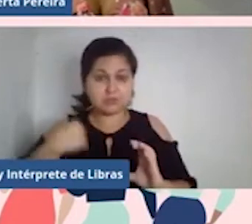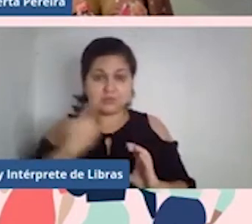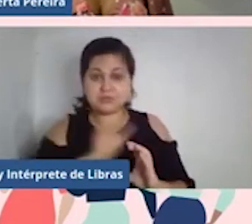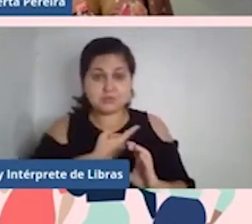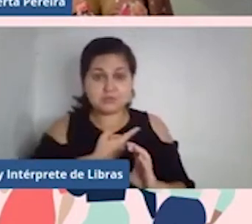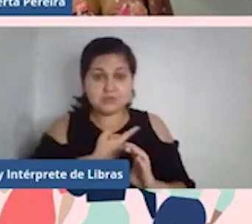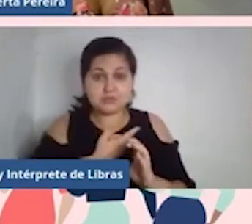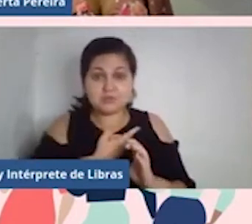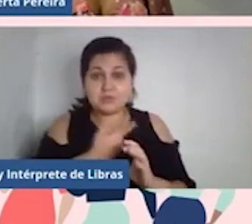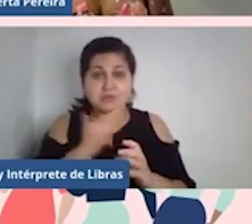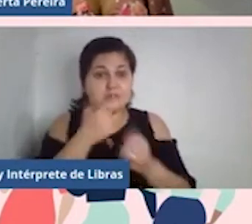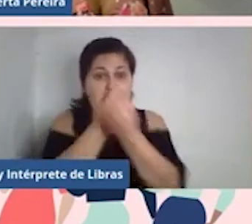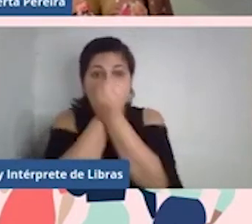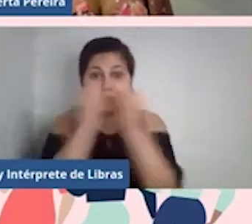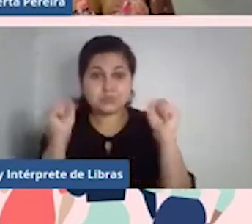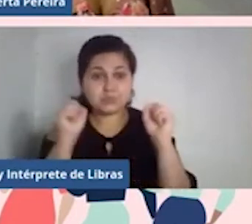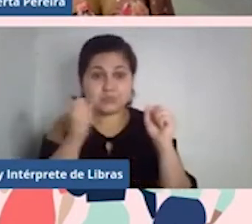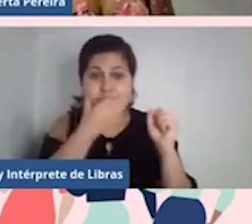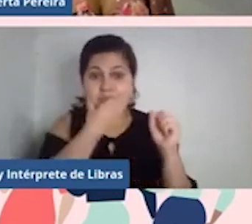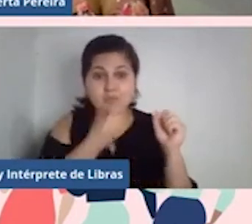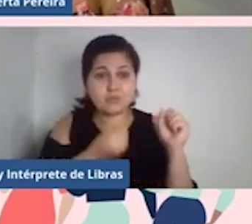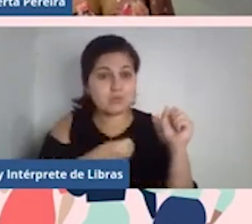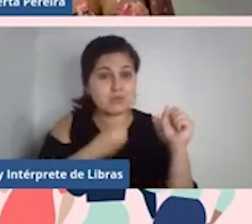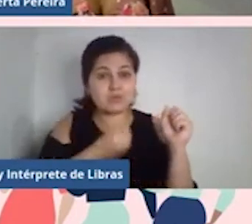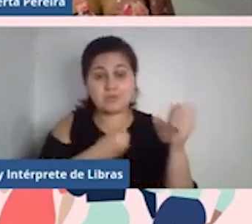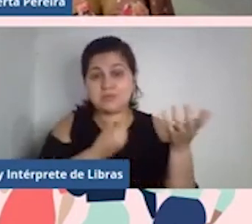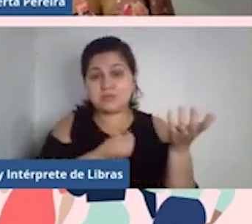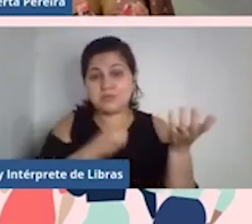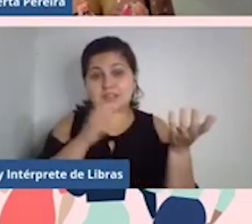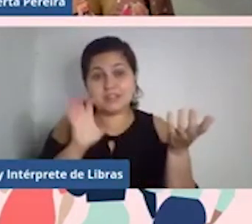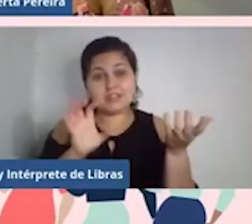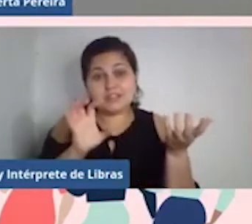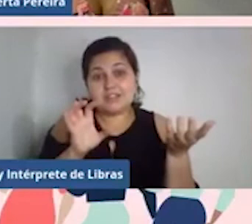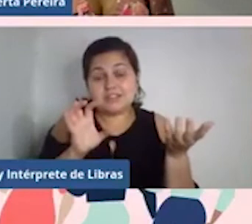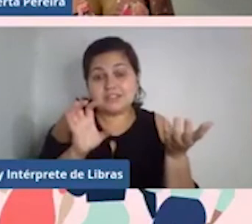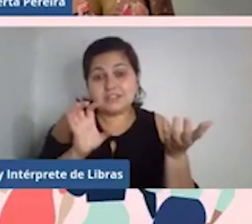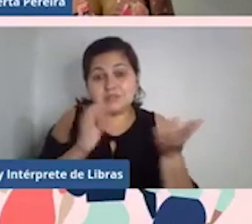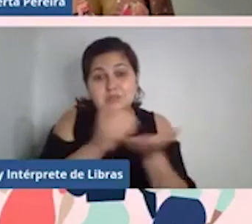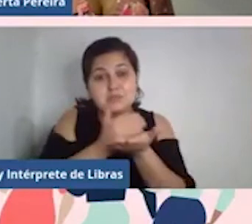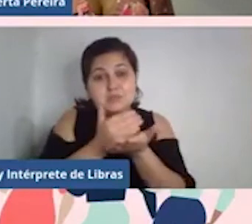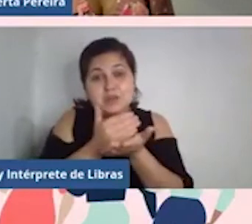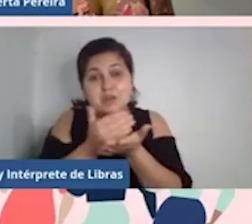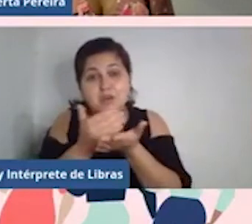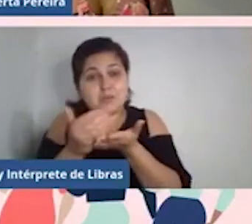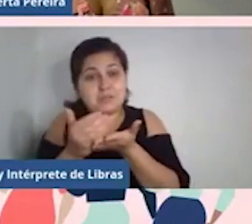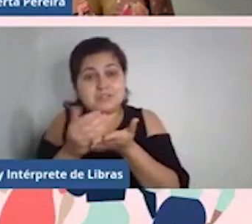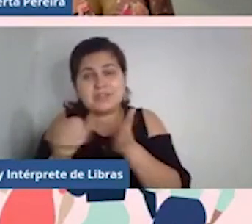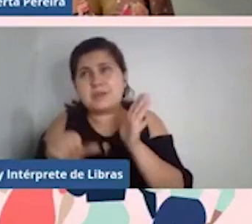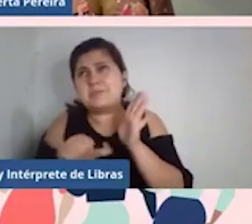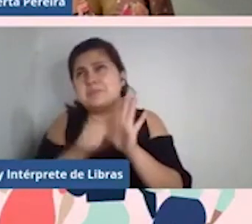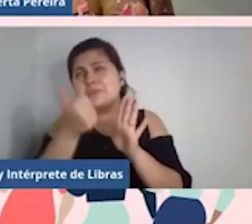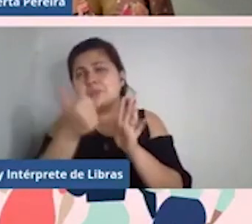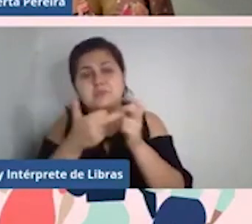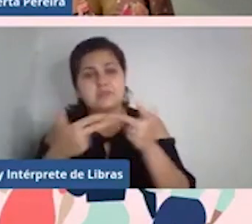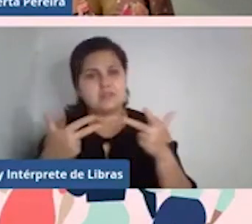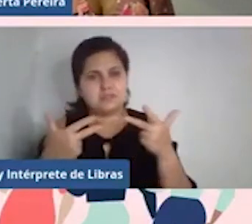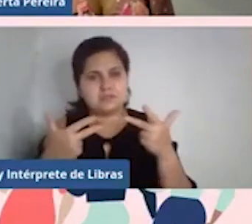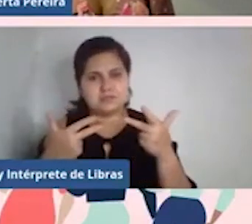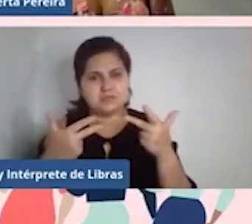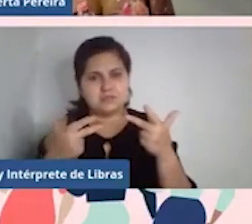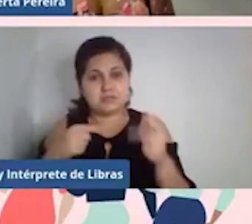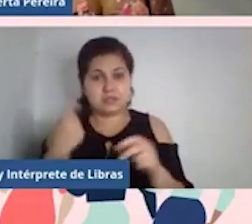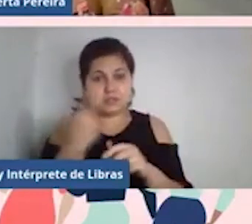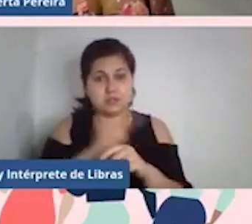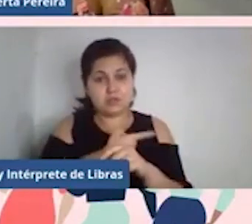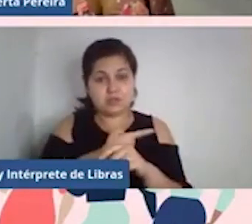é impossível de um homem viver, né? Isso para começar, a primeira coisa. Nós